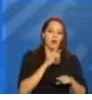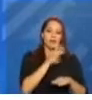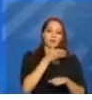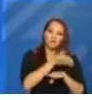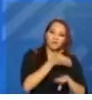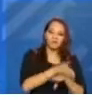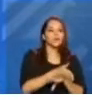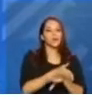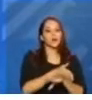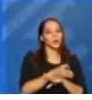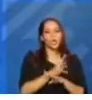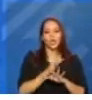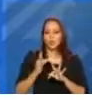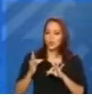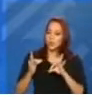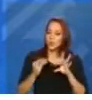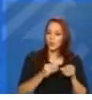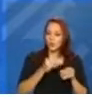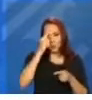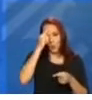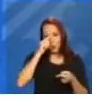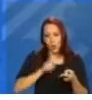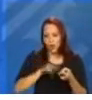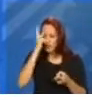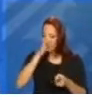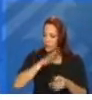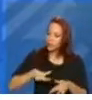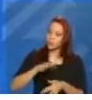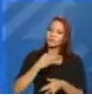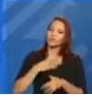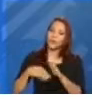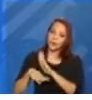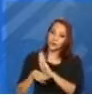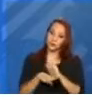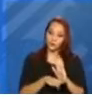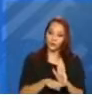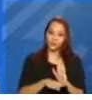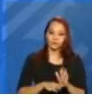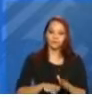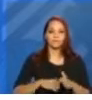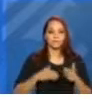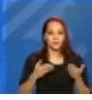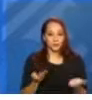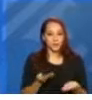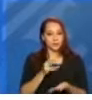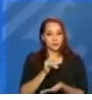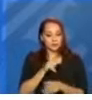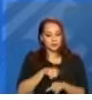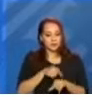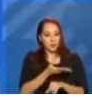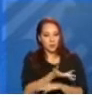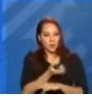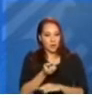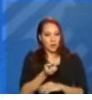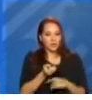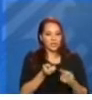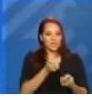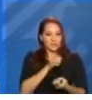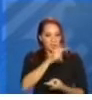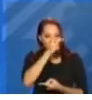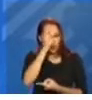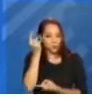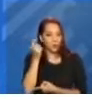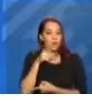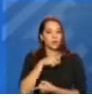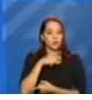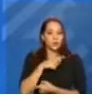bancos, todos estão alinhados, todos querem ajudar. Então, em relação ao recebimento, sempre que alguém